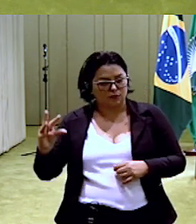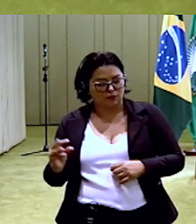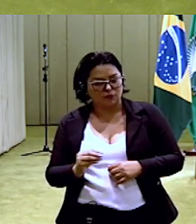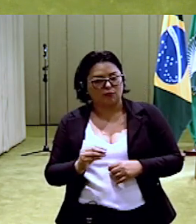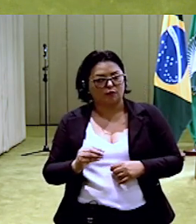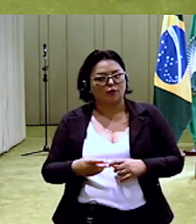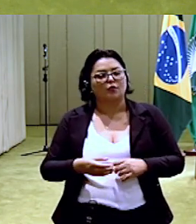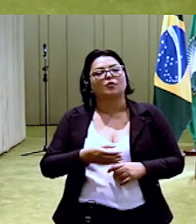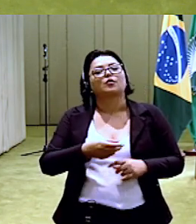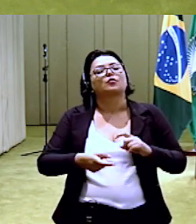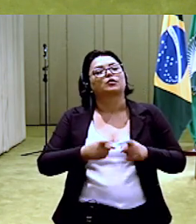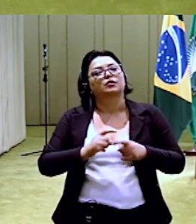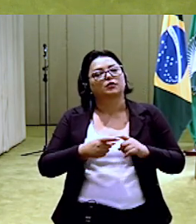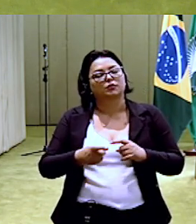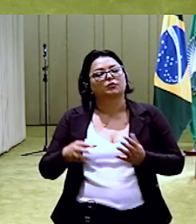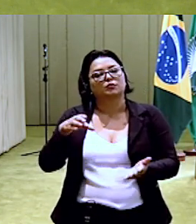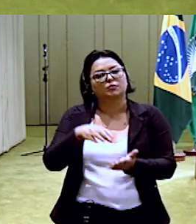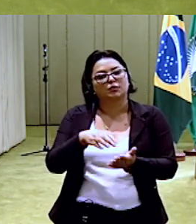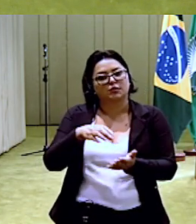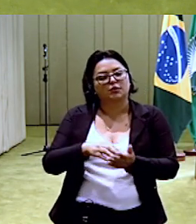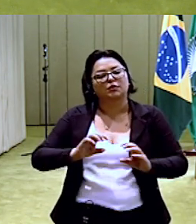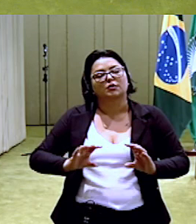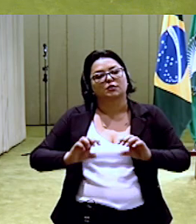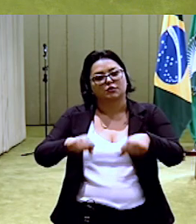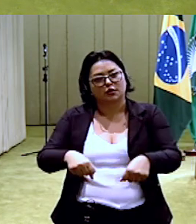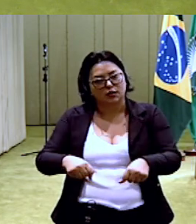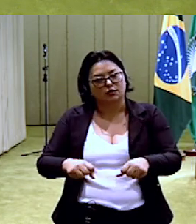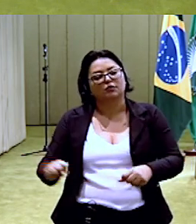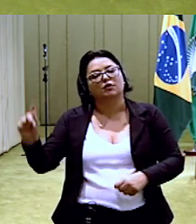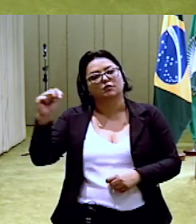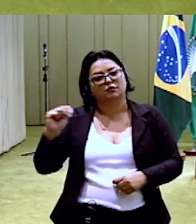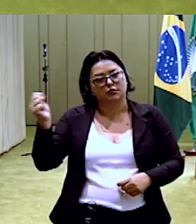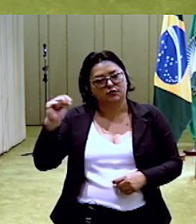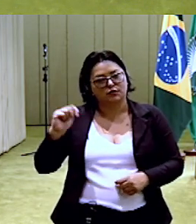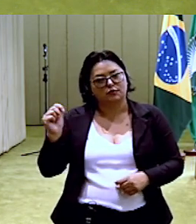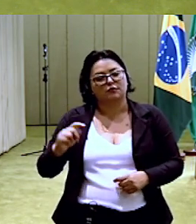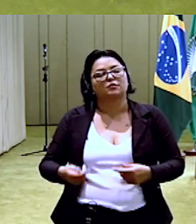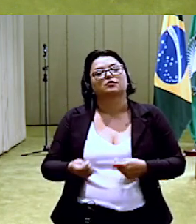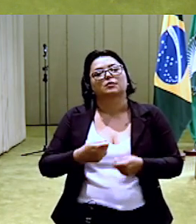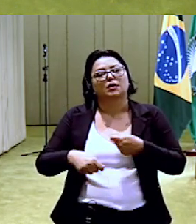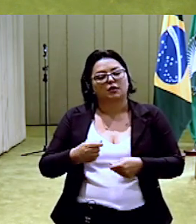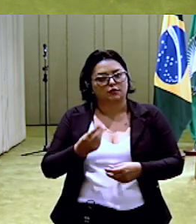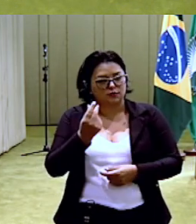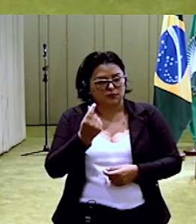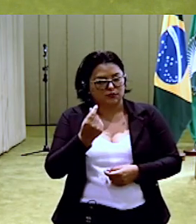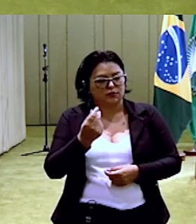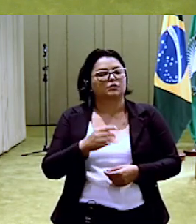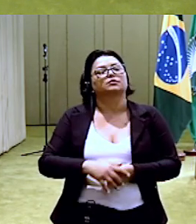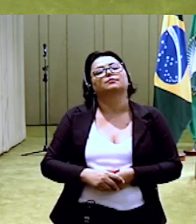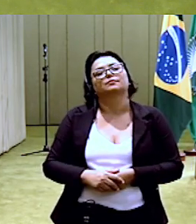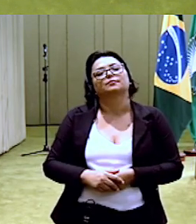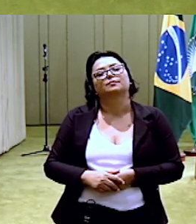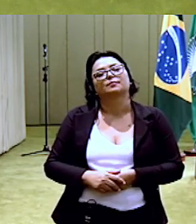Foi coordenadora do Comitê de Certificados de Recebíveis Imobiliários da Associação Brasileira das Entidades dos Mercados Financeiros e de